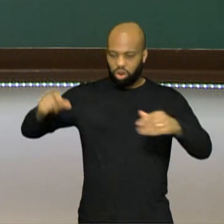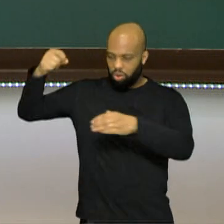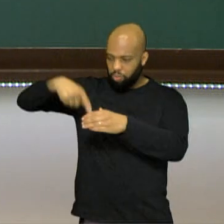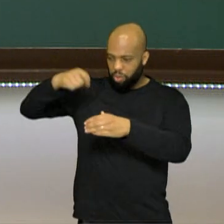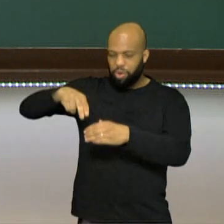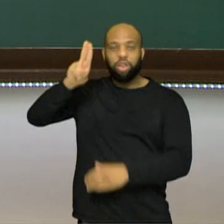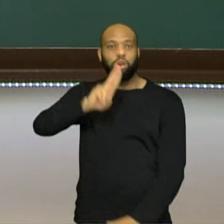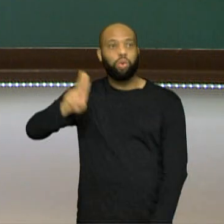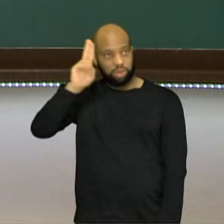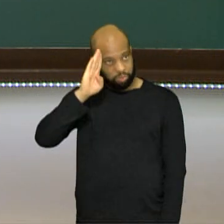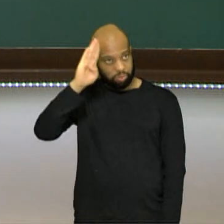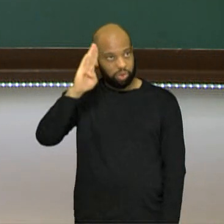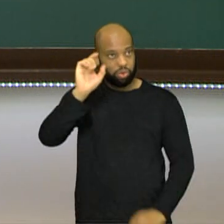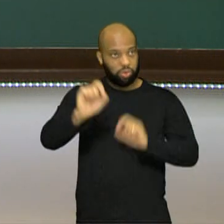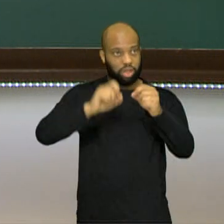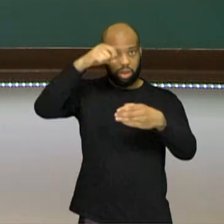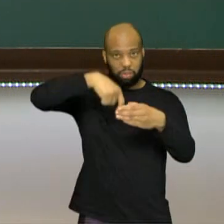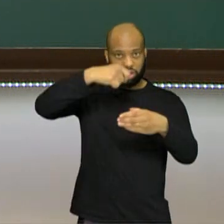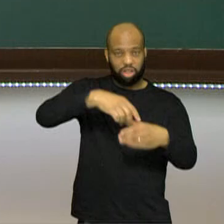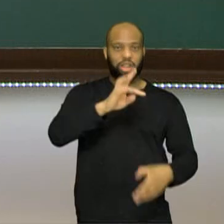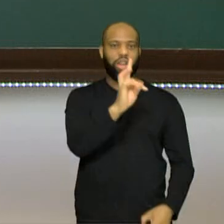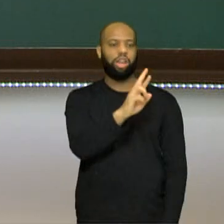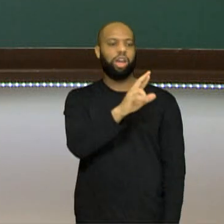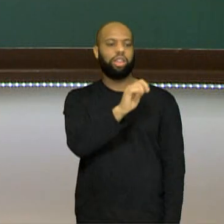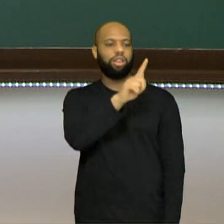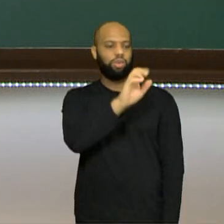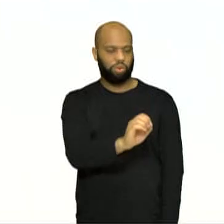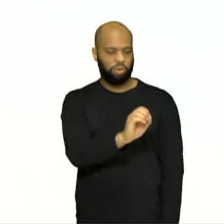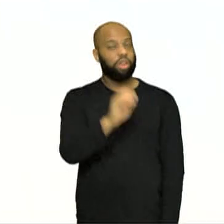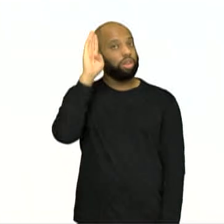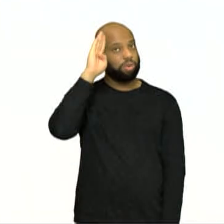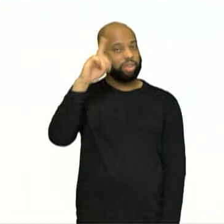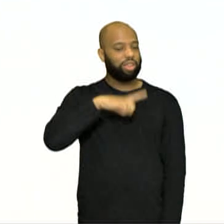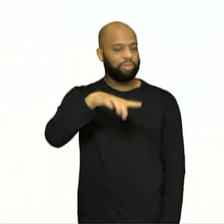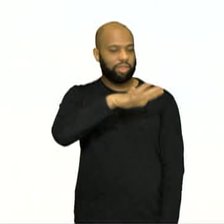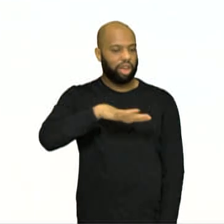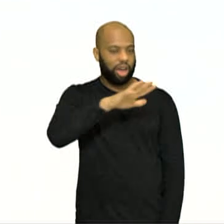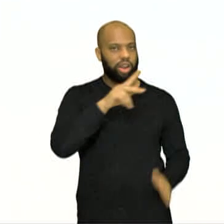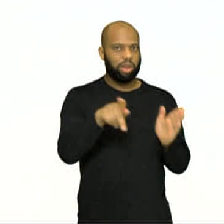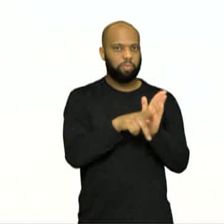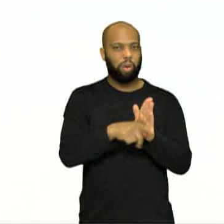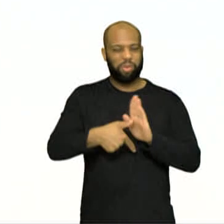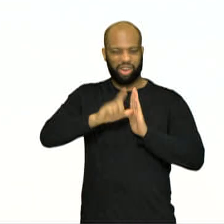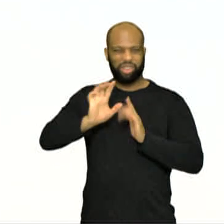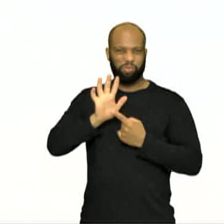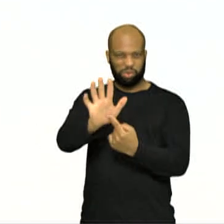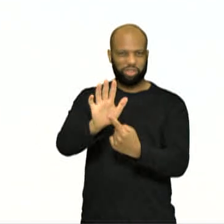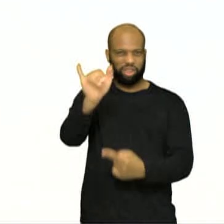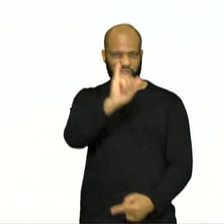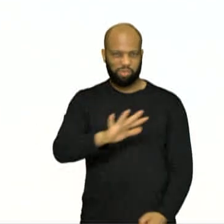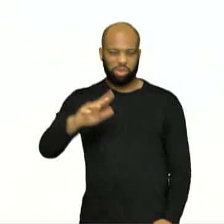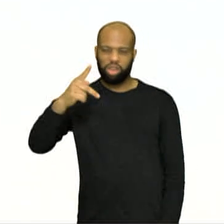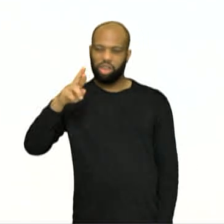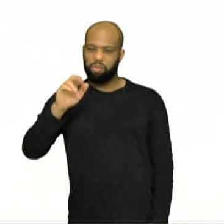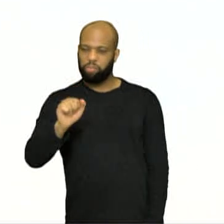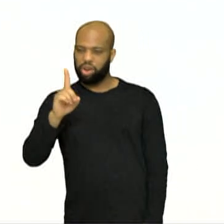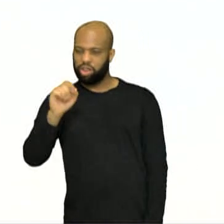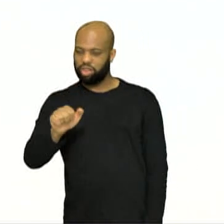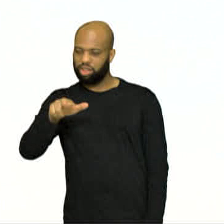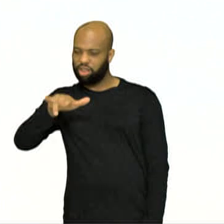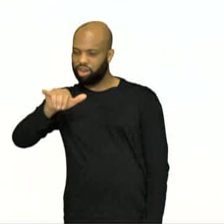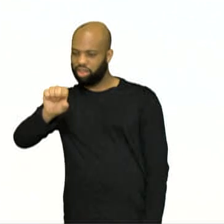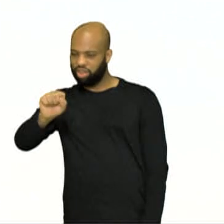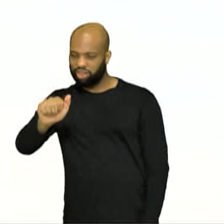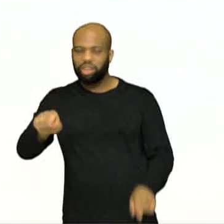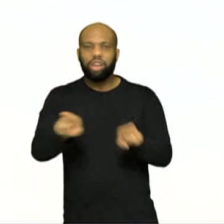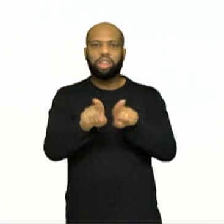utilizado principalmente para o cultivo de trigo. Ocorrem principalmente em áreas de pradarias, sob vegetação de gramíneas,